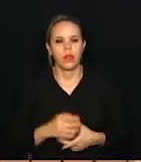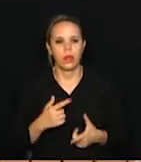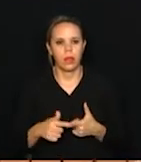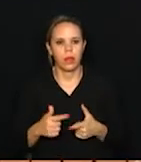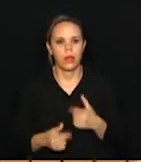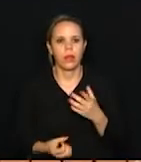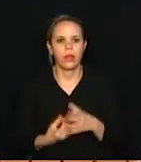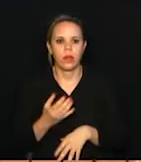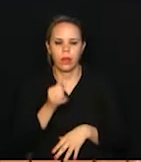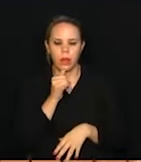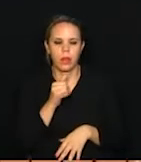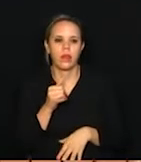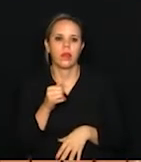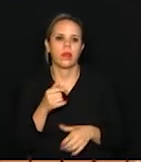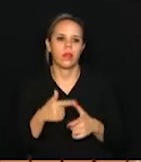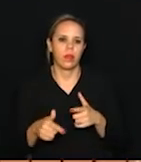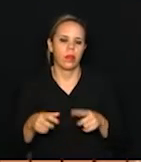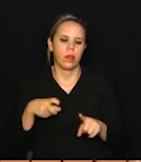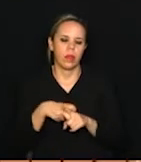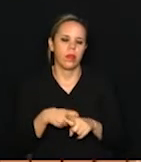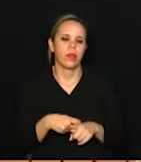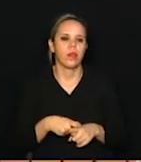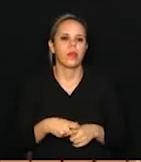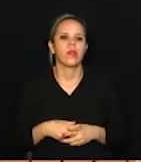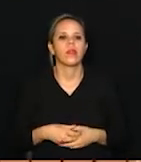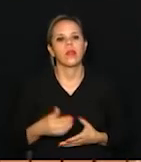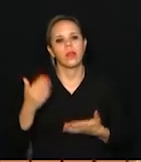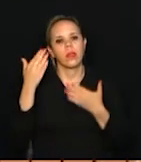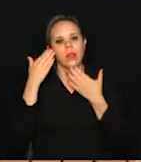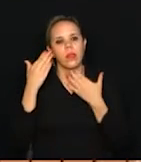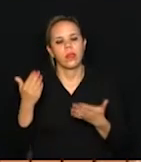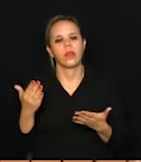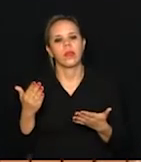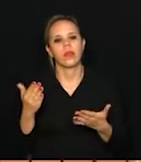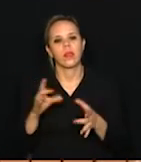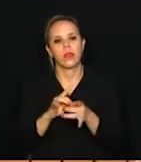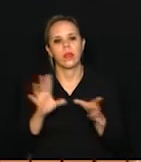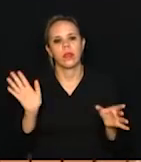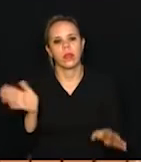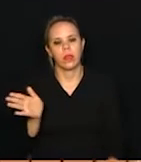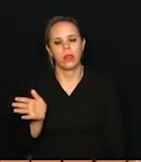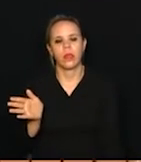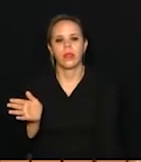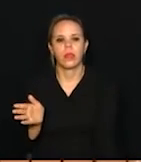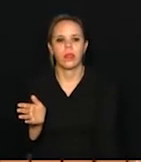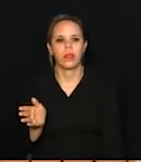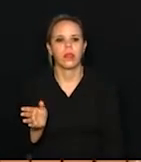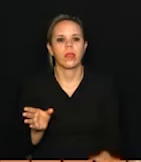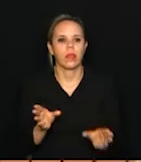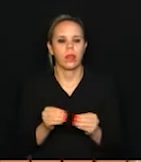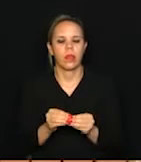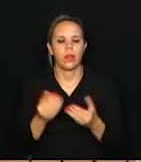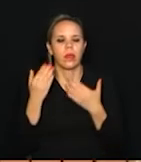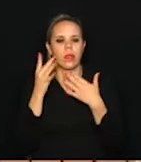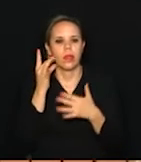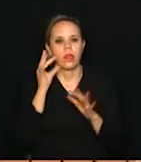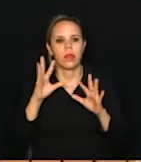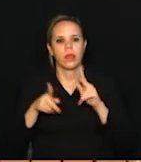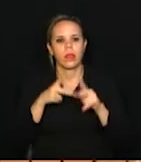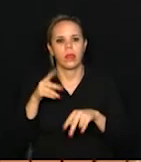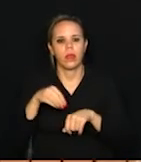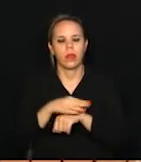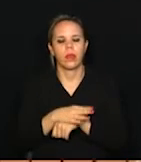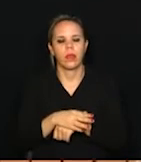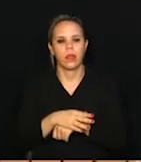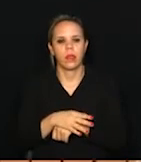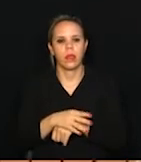aí que causam muito acidente. Então, eu agradeço, deixo aqui já algumas considerações, agradecendo a presença de todos e passo aqui